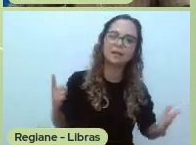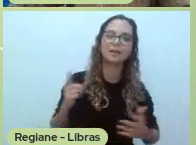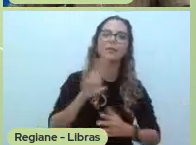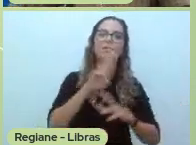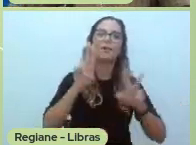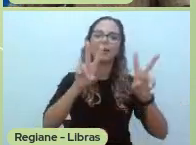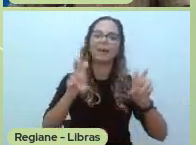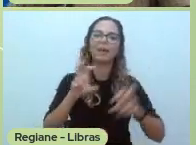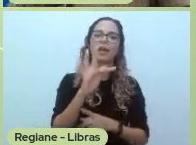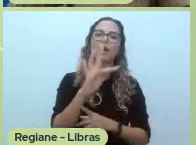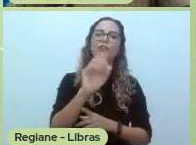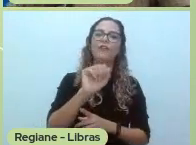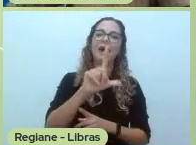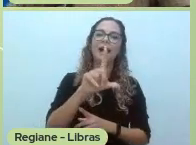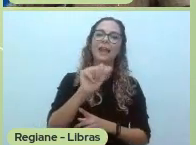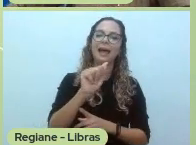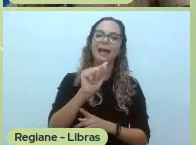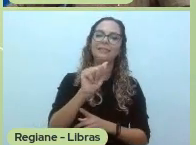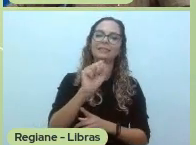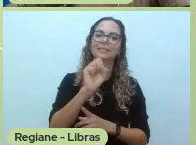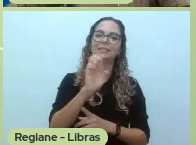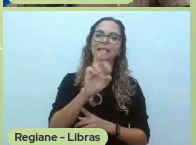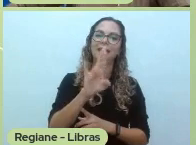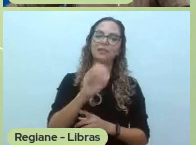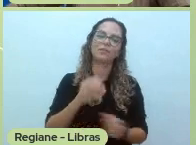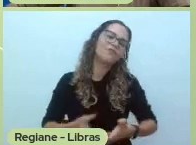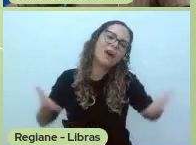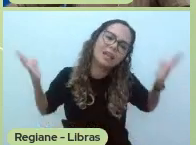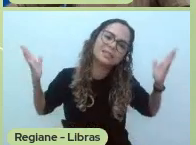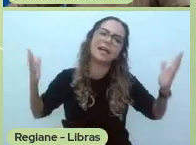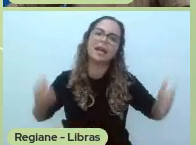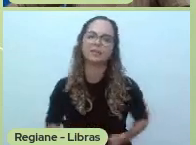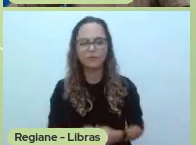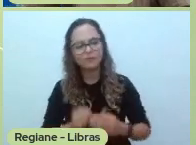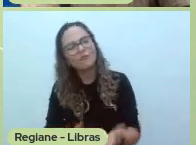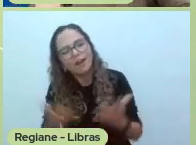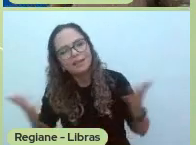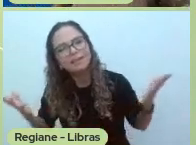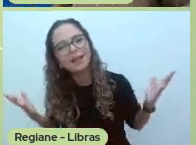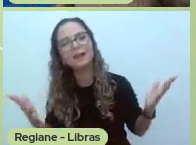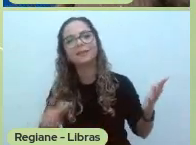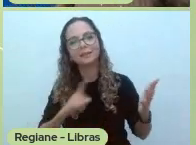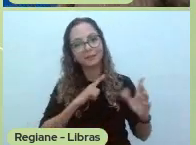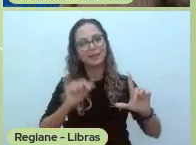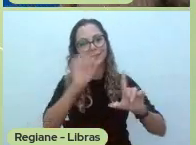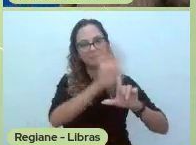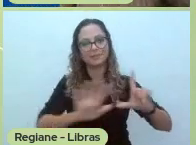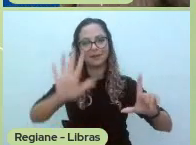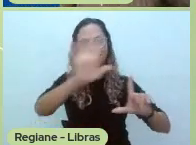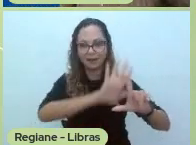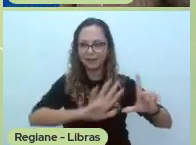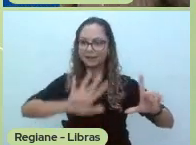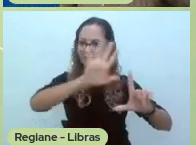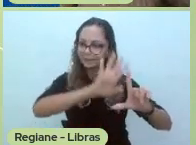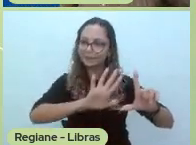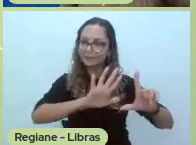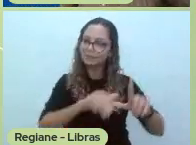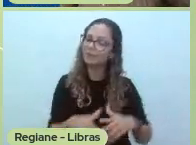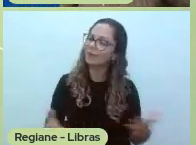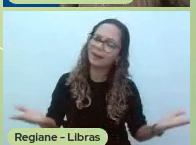carioca. Fala sério. E a gente tem essa plataforma, Fala Sério. A gente tem uma plataforma escrita aqui, Fala Sério,